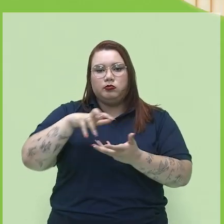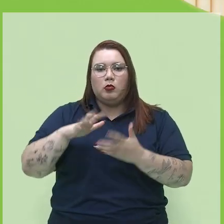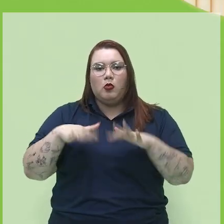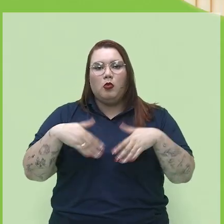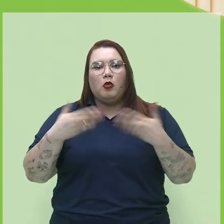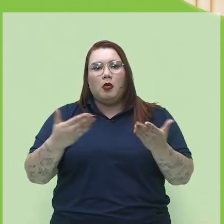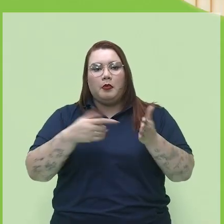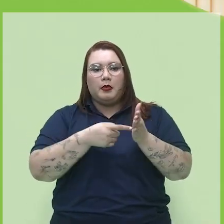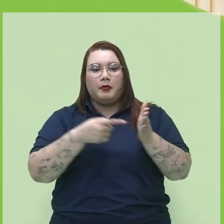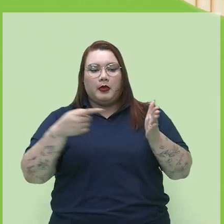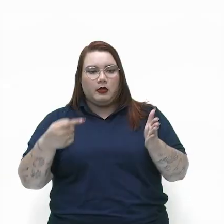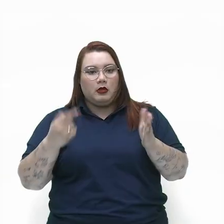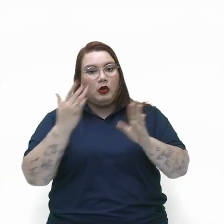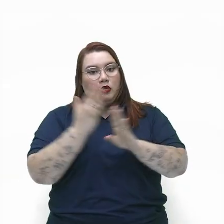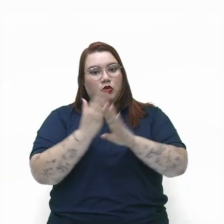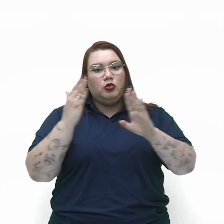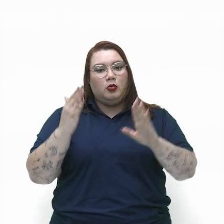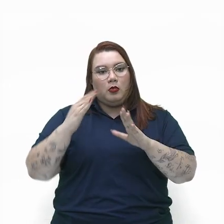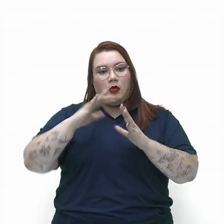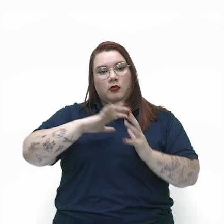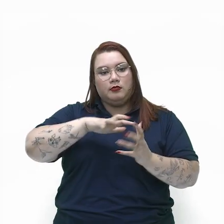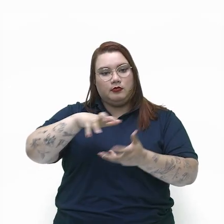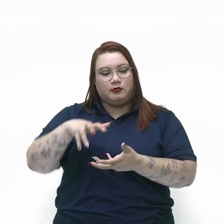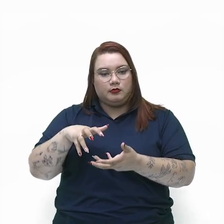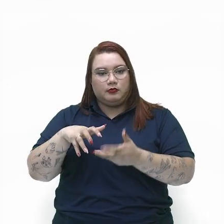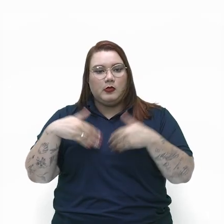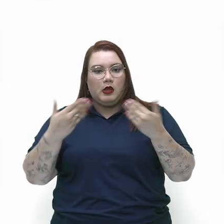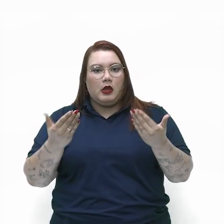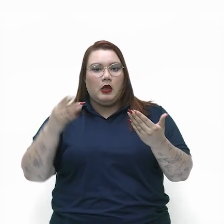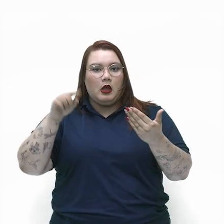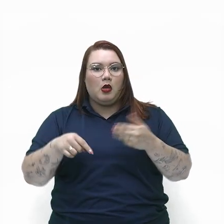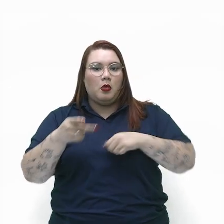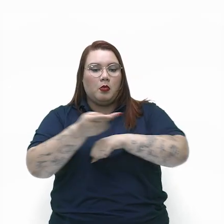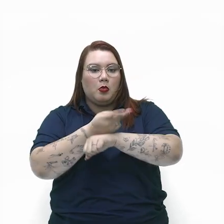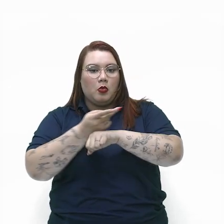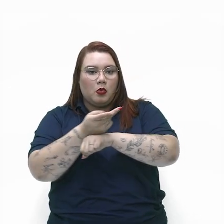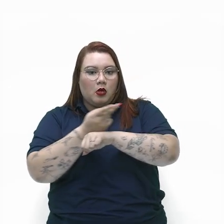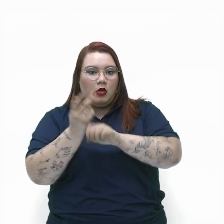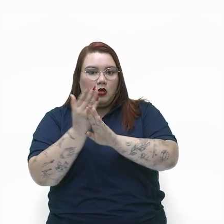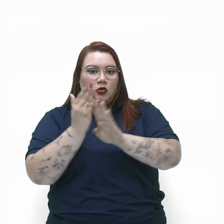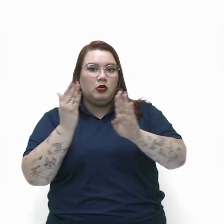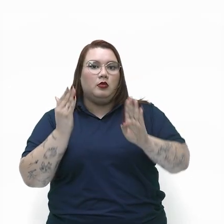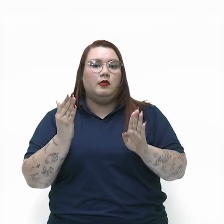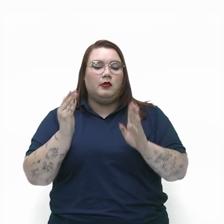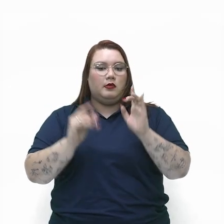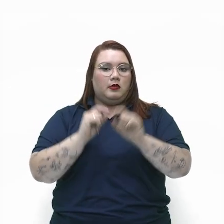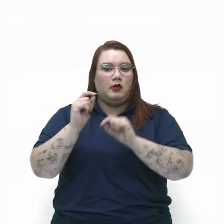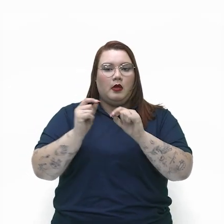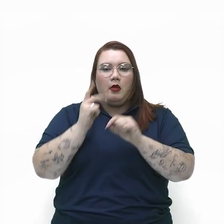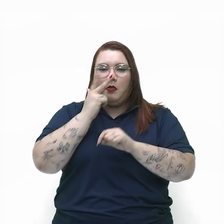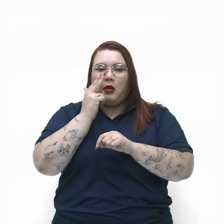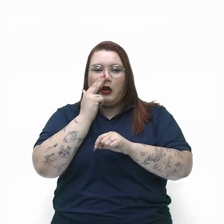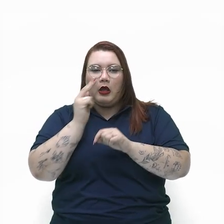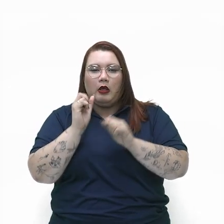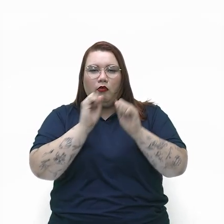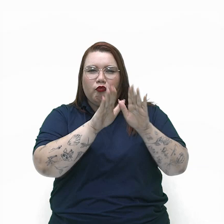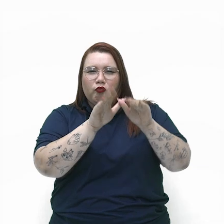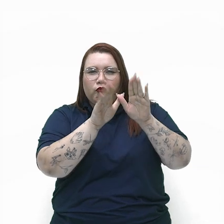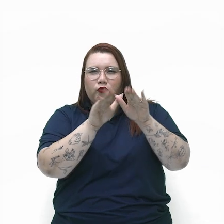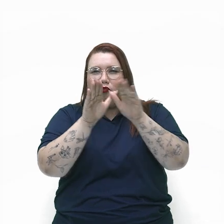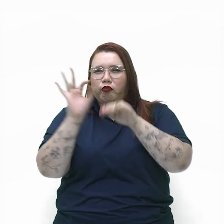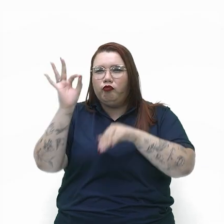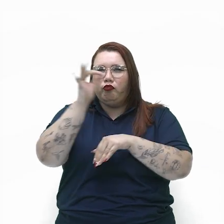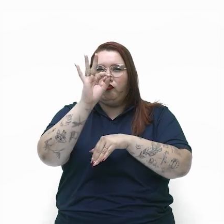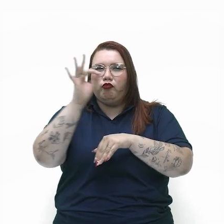seria o primeiro passo para isso? Achar o planeta. É como achar esse planeta é como procurar um